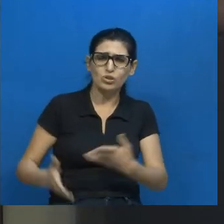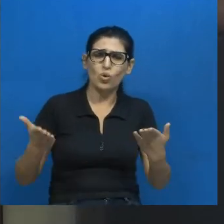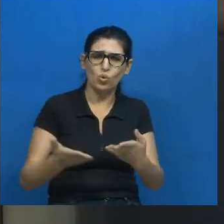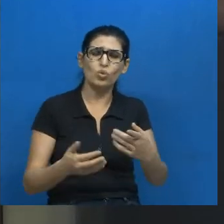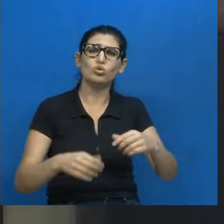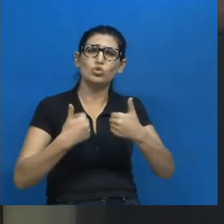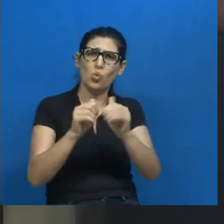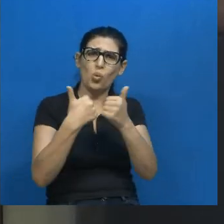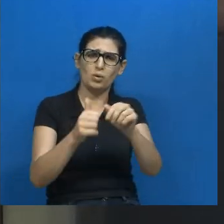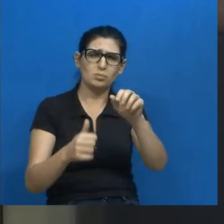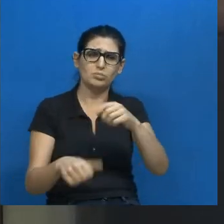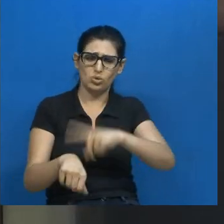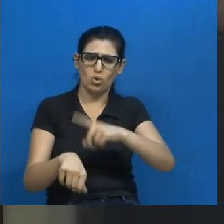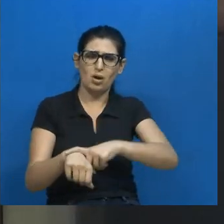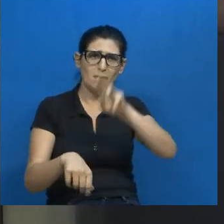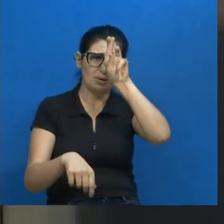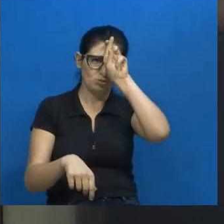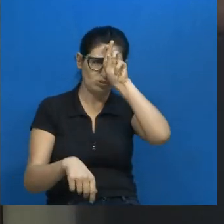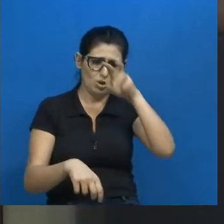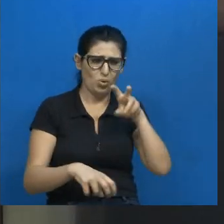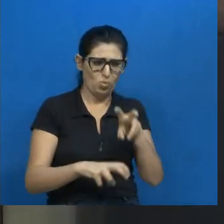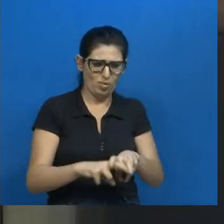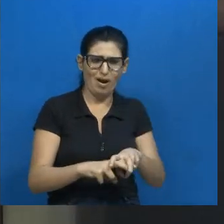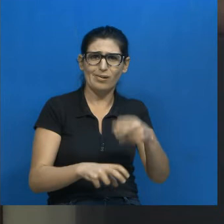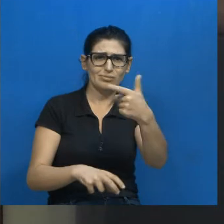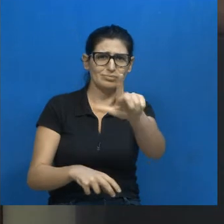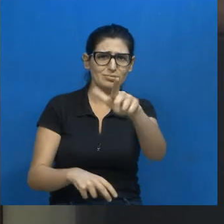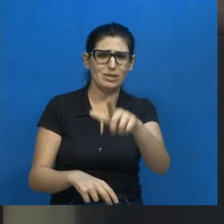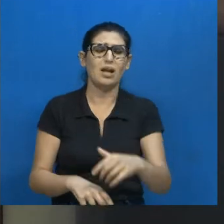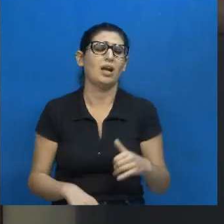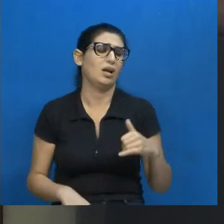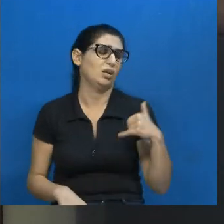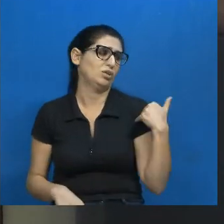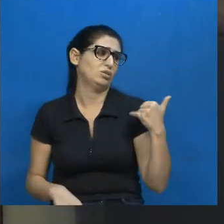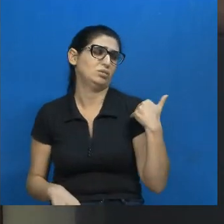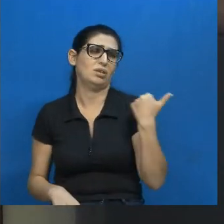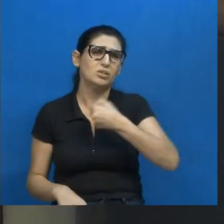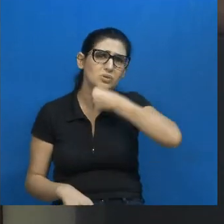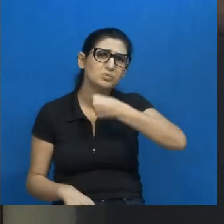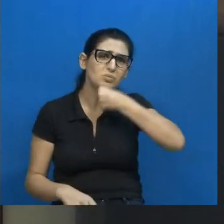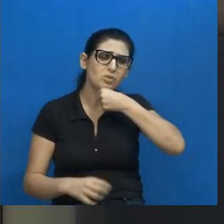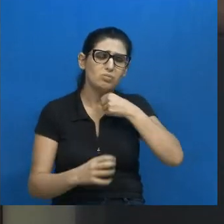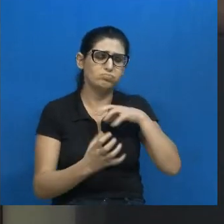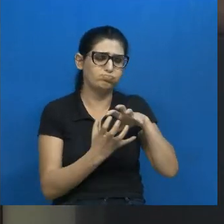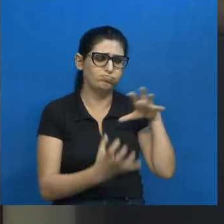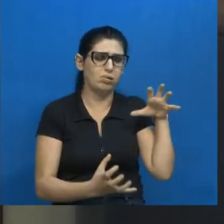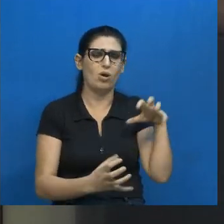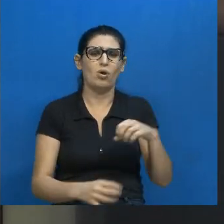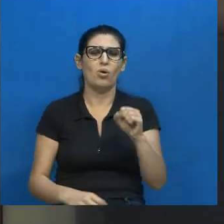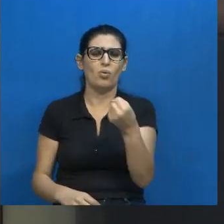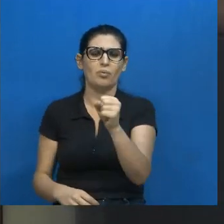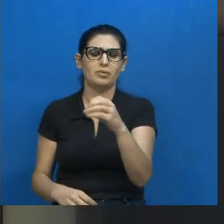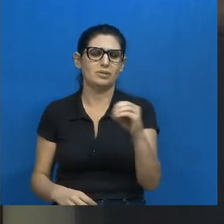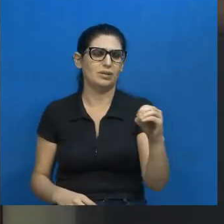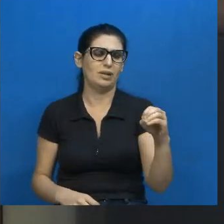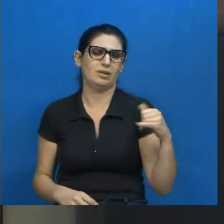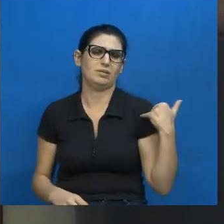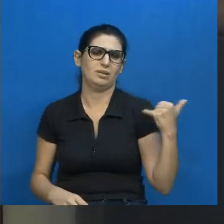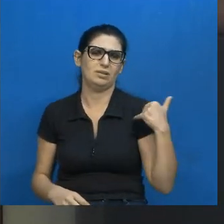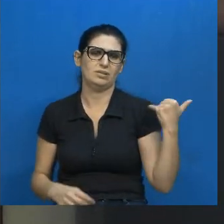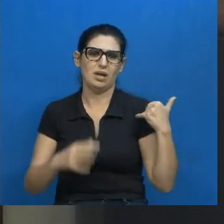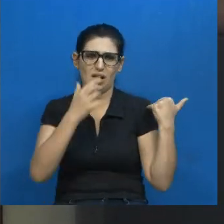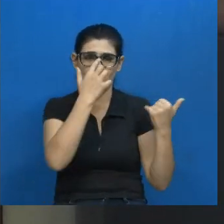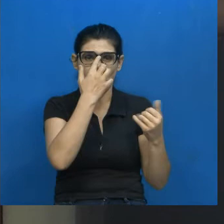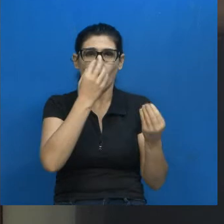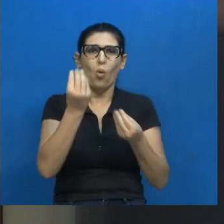um lugar. Um senhor de 80 anos falou, moça, mas como você vai segurar com o braço só? Eu falei, não, o senhor é de